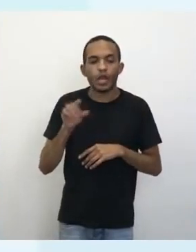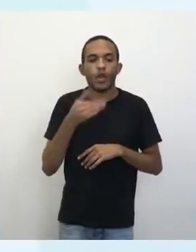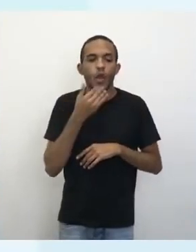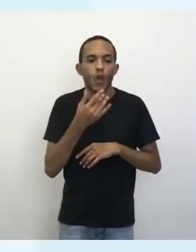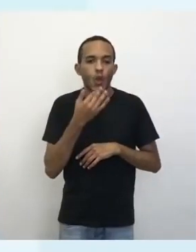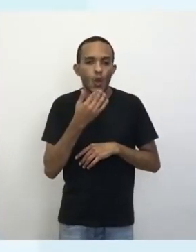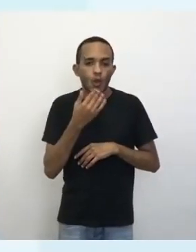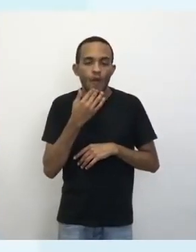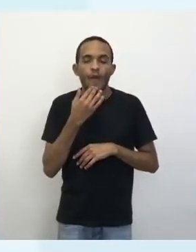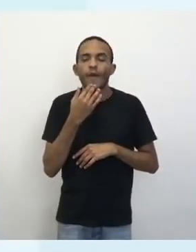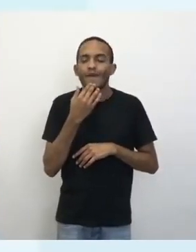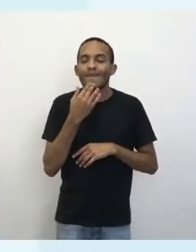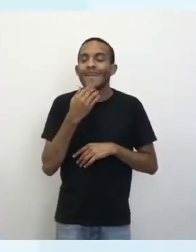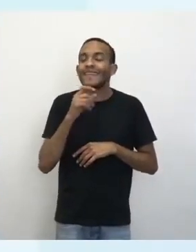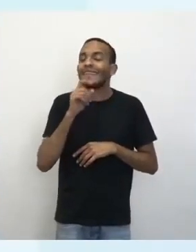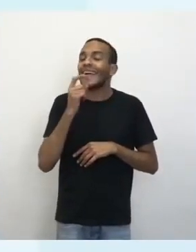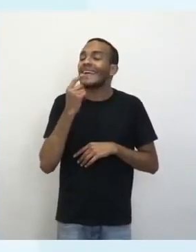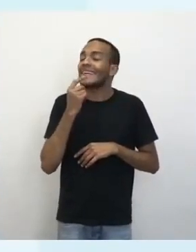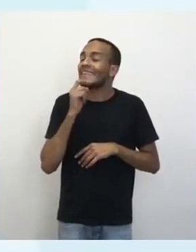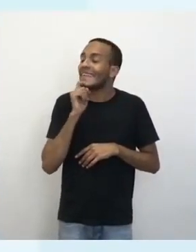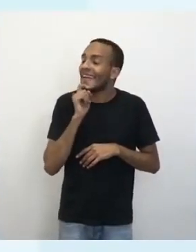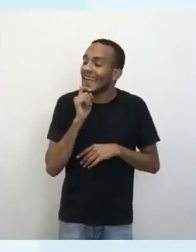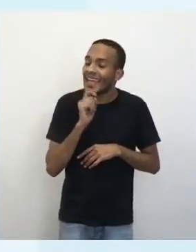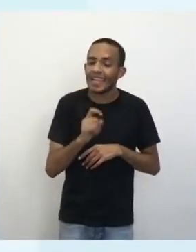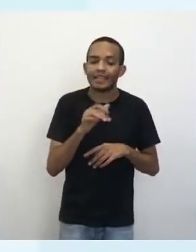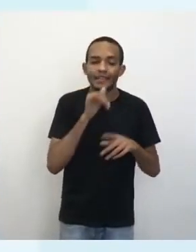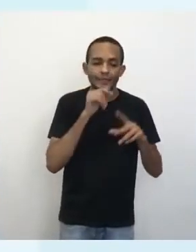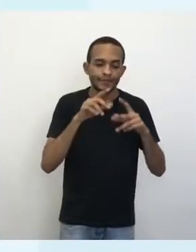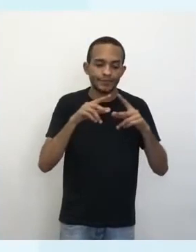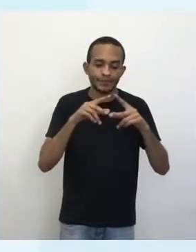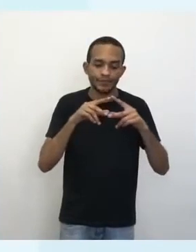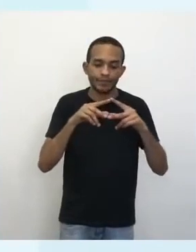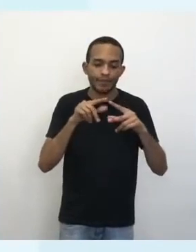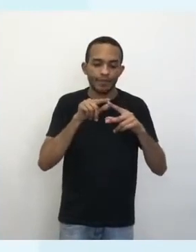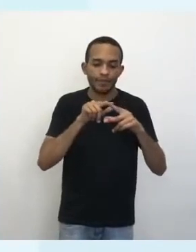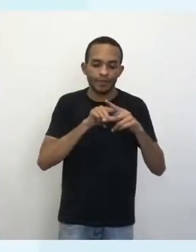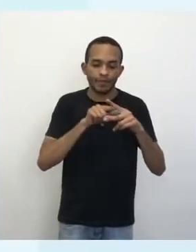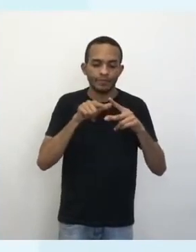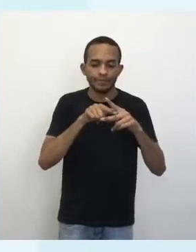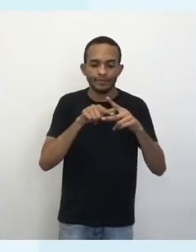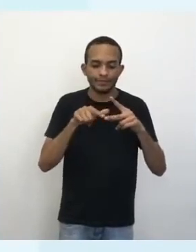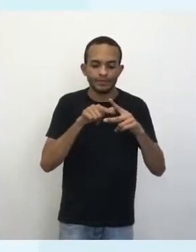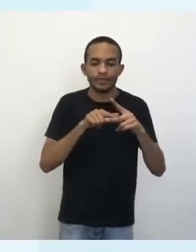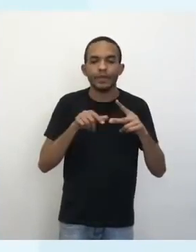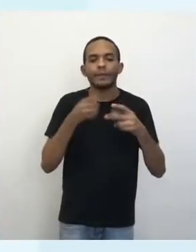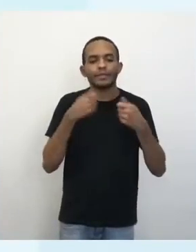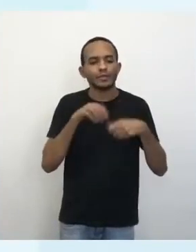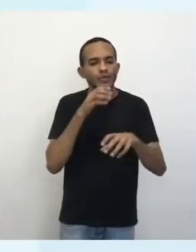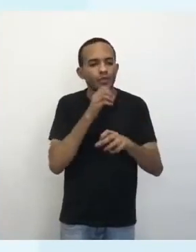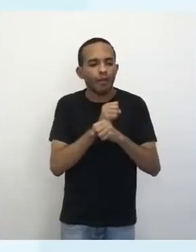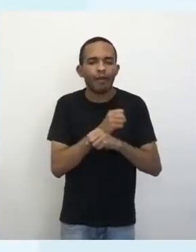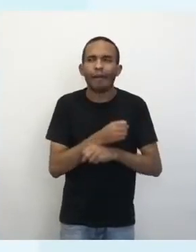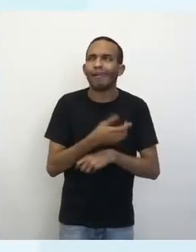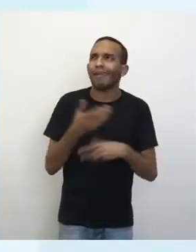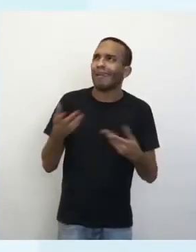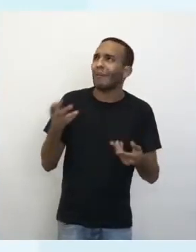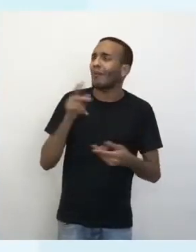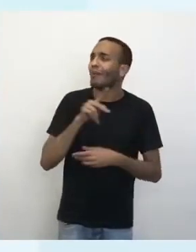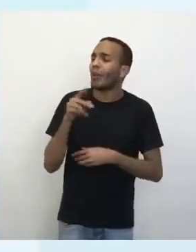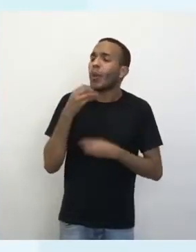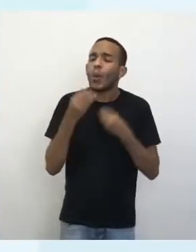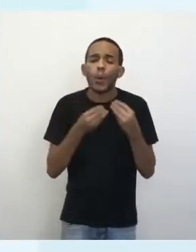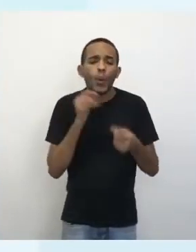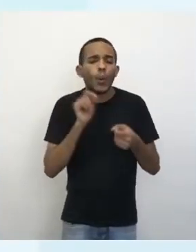verde. Então, eu tenho que contar todas essas linhas que compõem essa figura. Aí você fala, professora, como